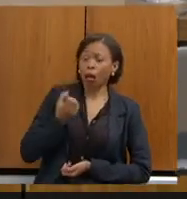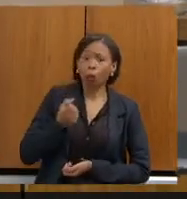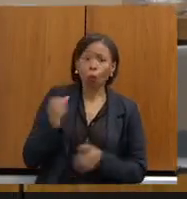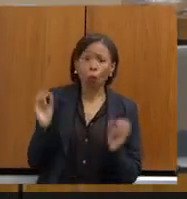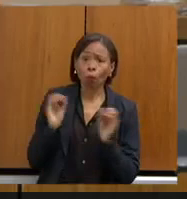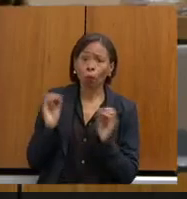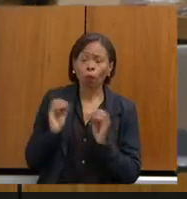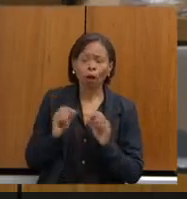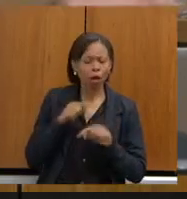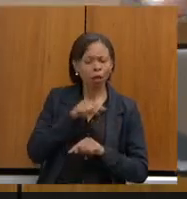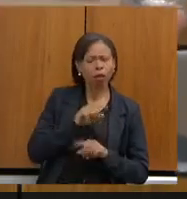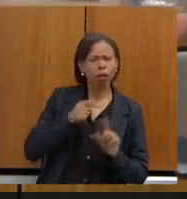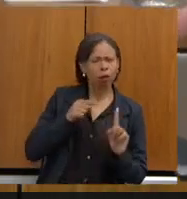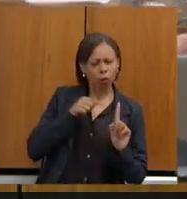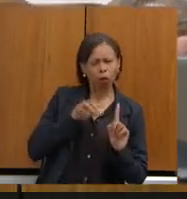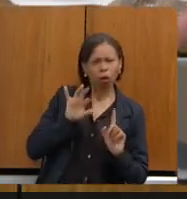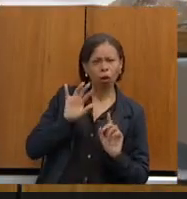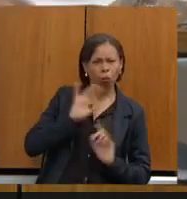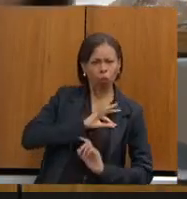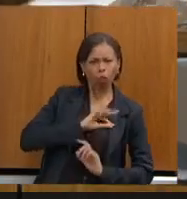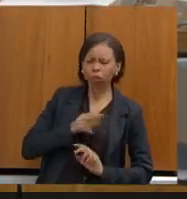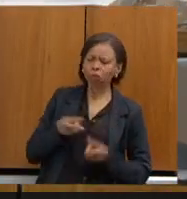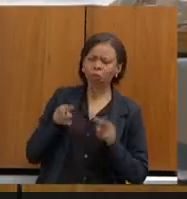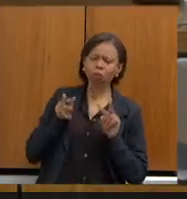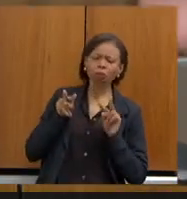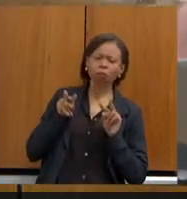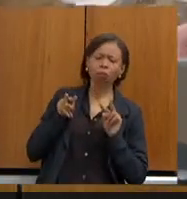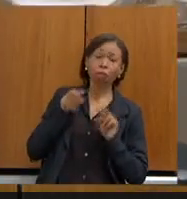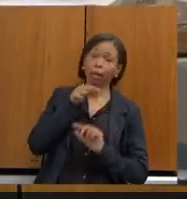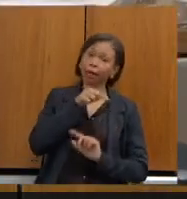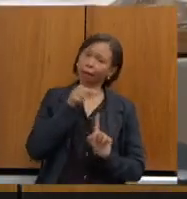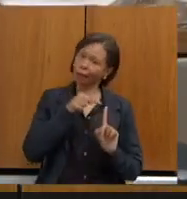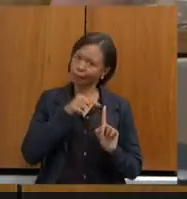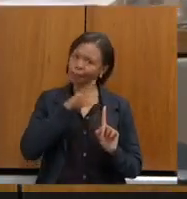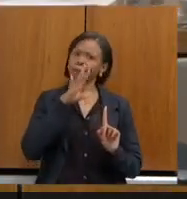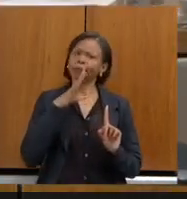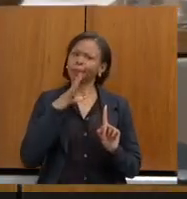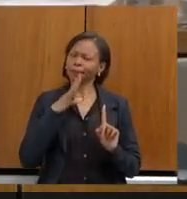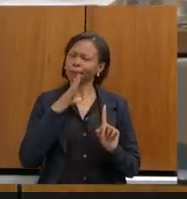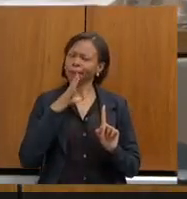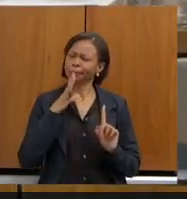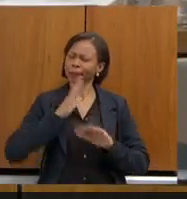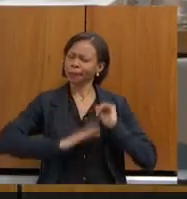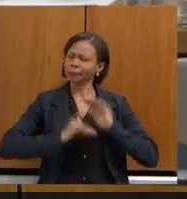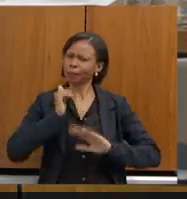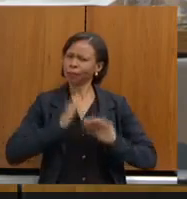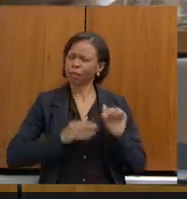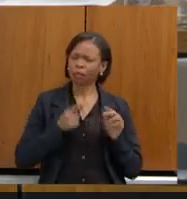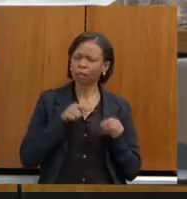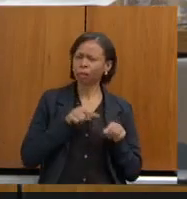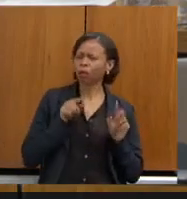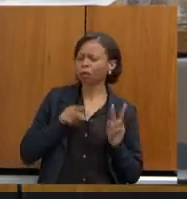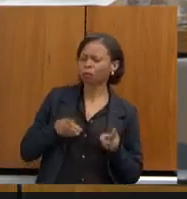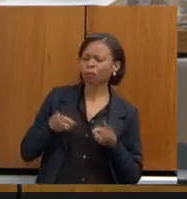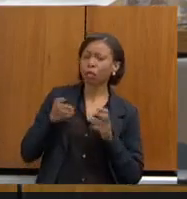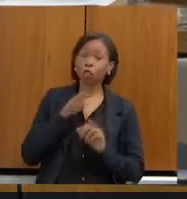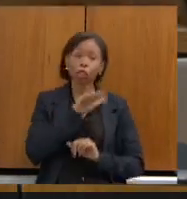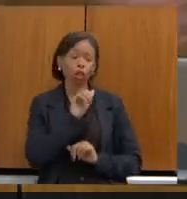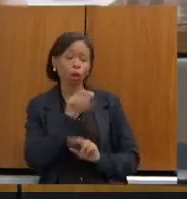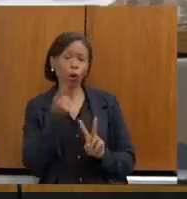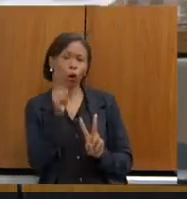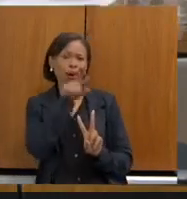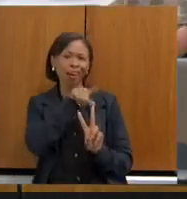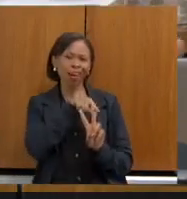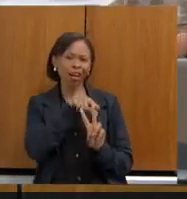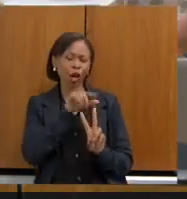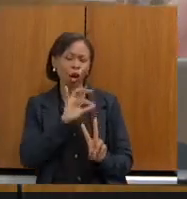cara é professor do proeti ele tá com ele está sendo instruído ele está sendo instruído no HD mas aí olhou assim esse é um sargento da mesma